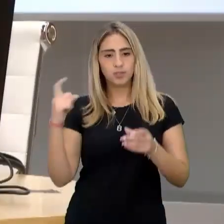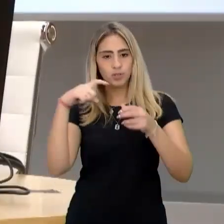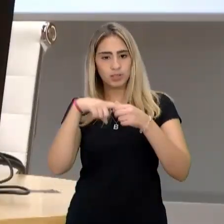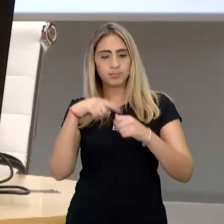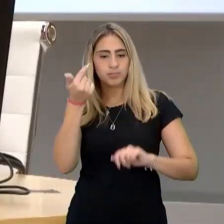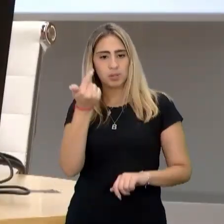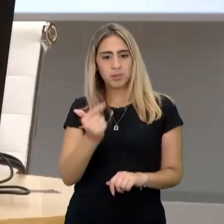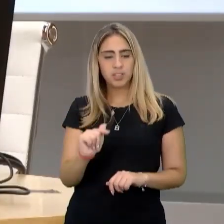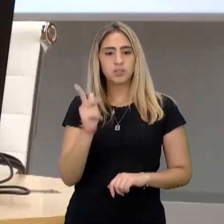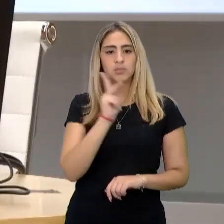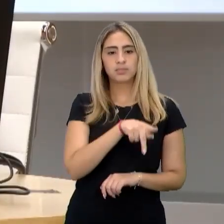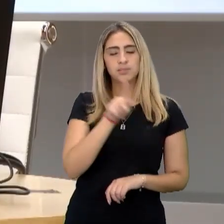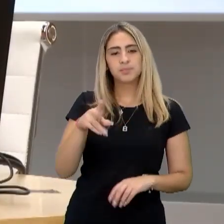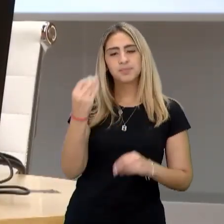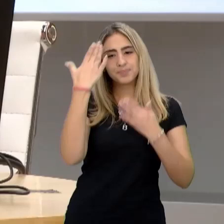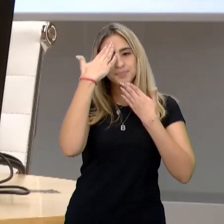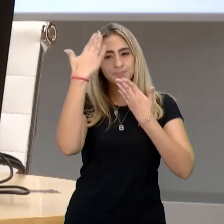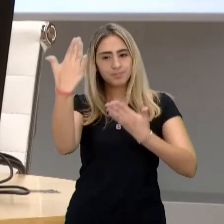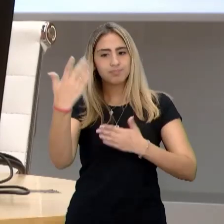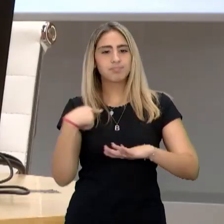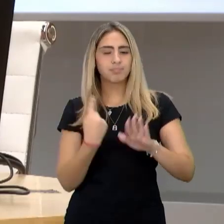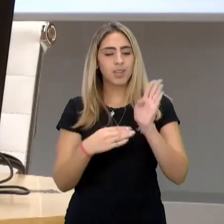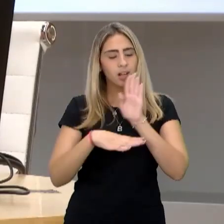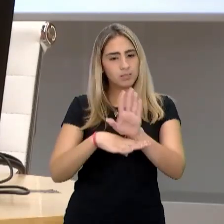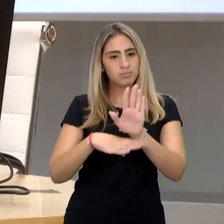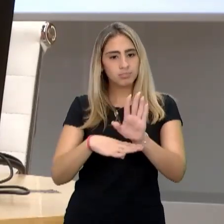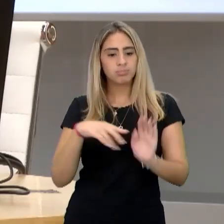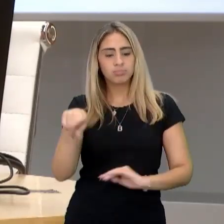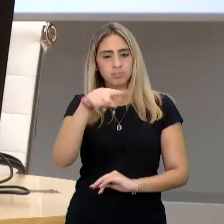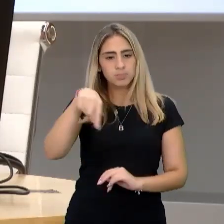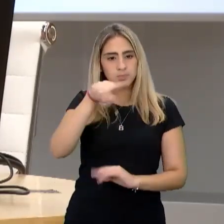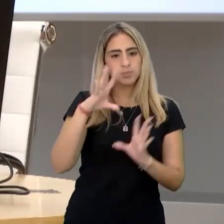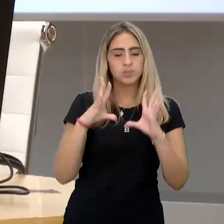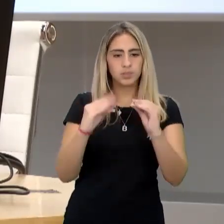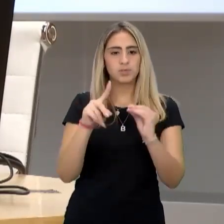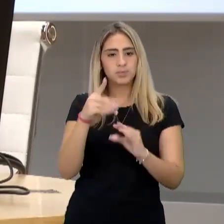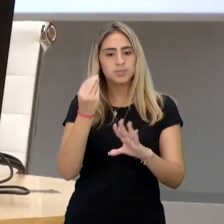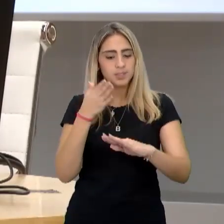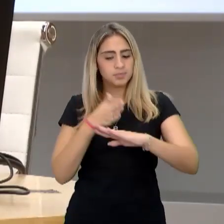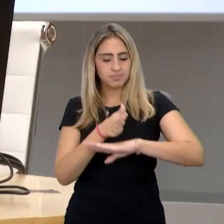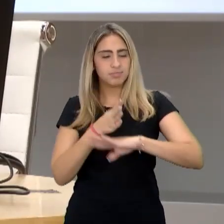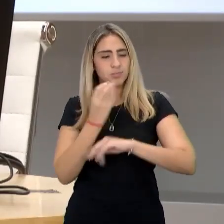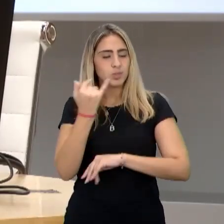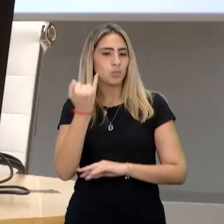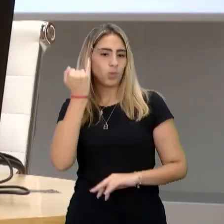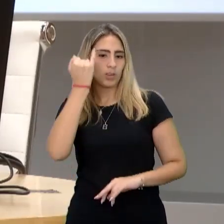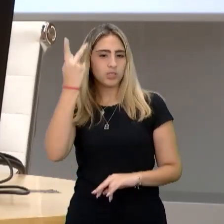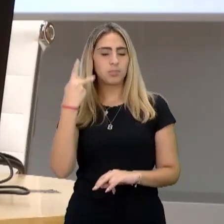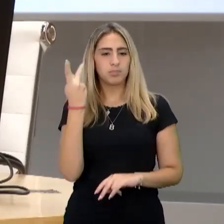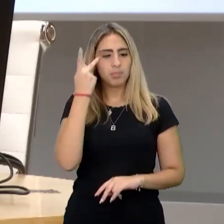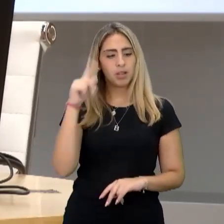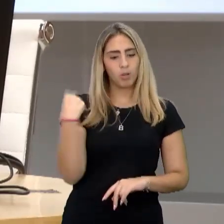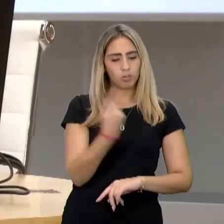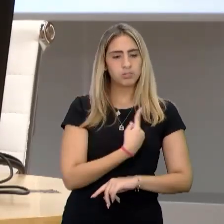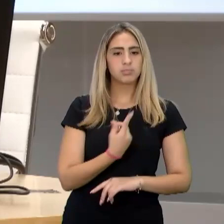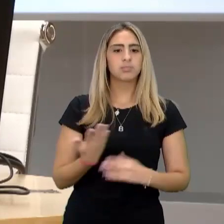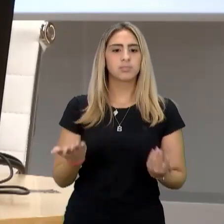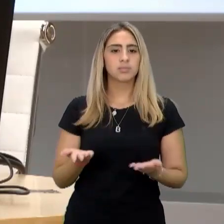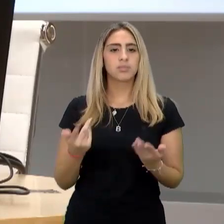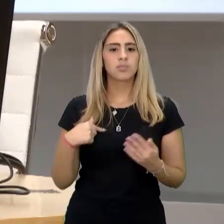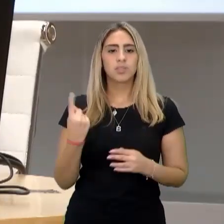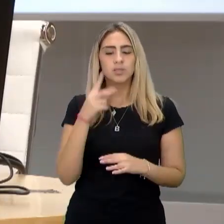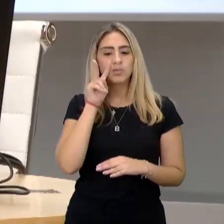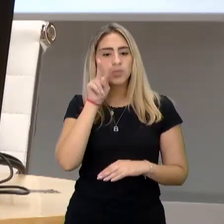Voltamos novamente, professores. Muito obrigada aí pela contribuição de todos. Vocês estão bastante participativos, isso é muito importante para a gente. E eu vou ler aqui